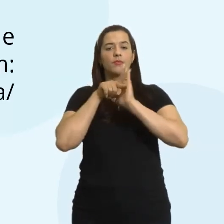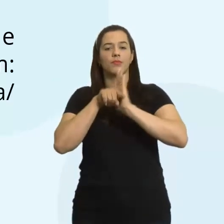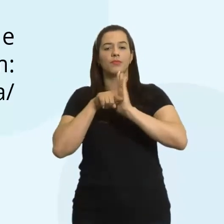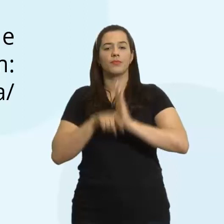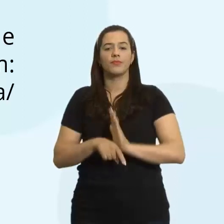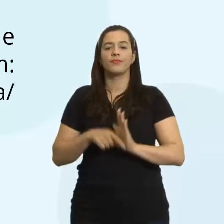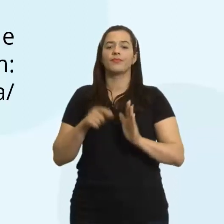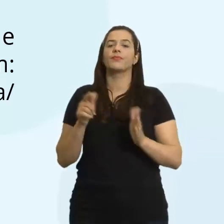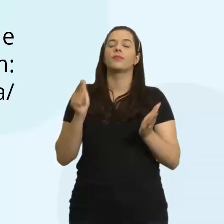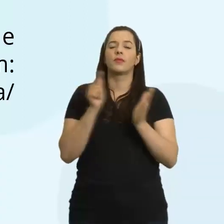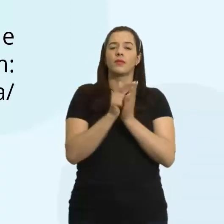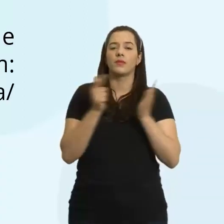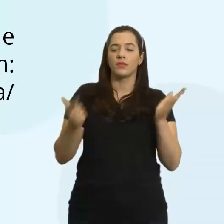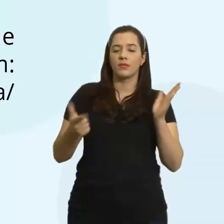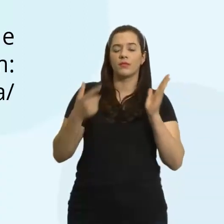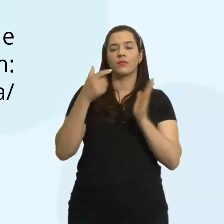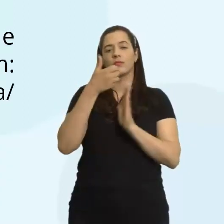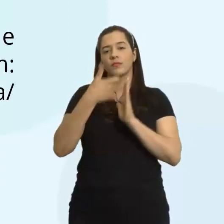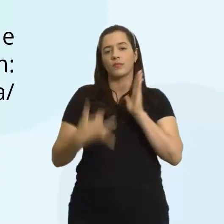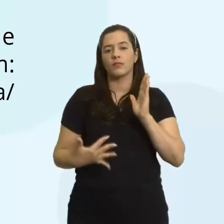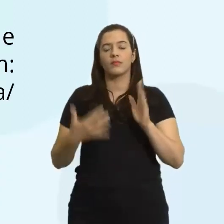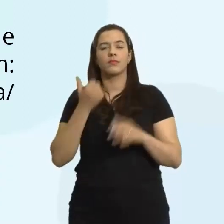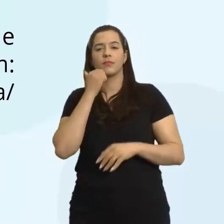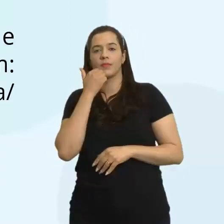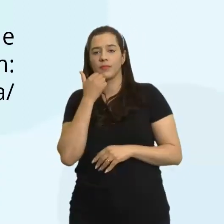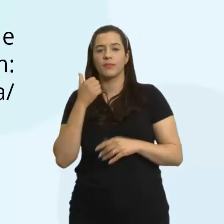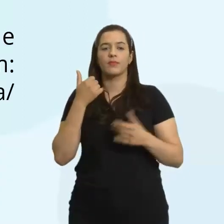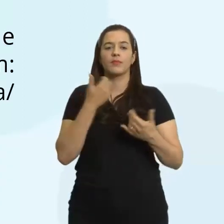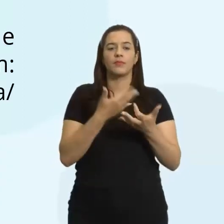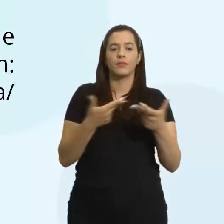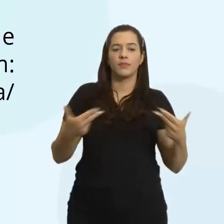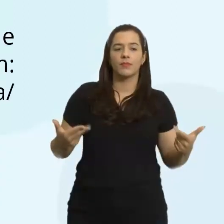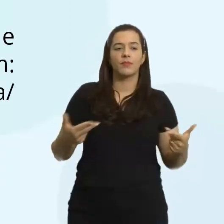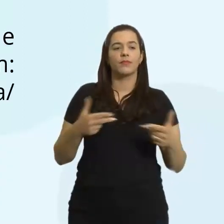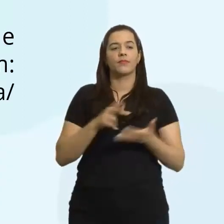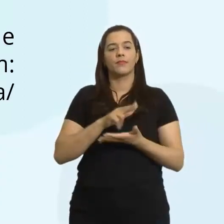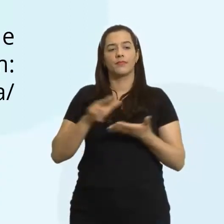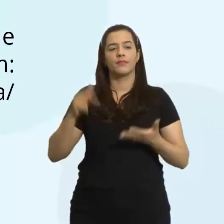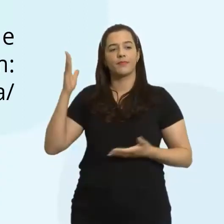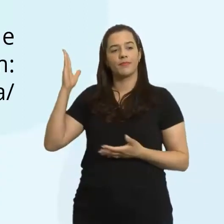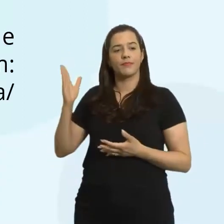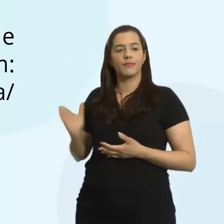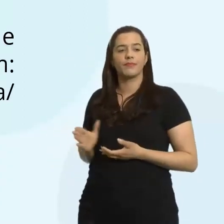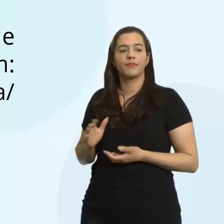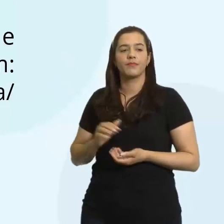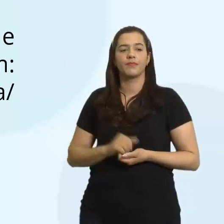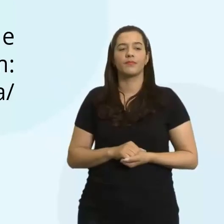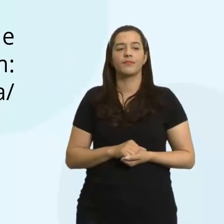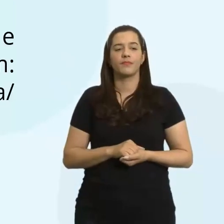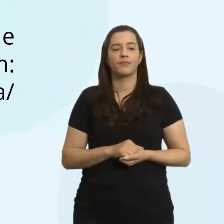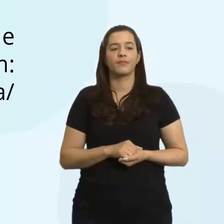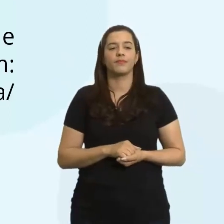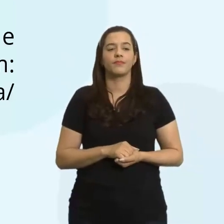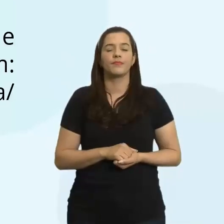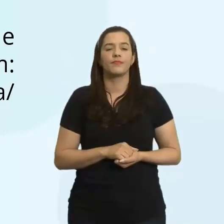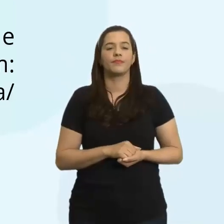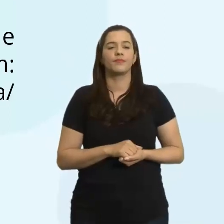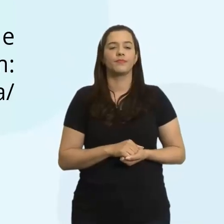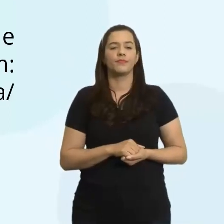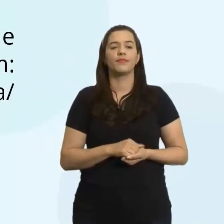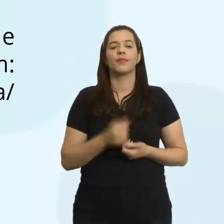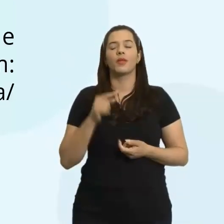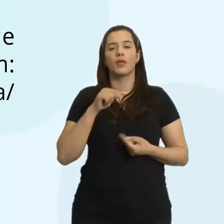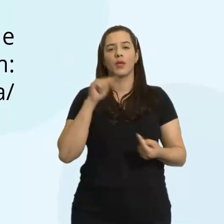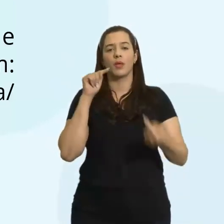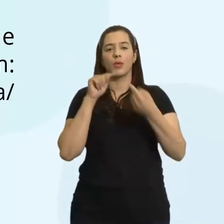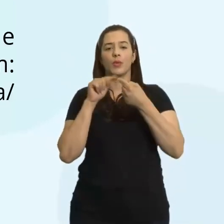artigos científicos sobre eletroquímica, galvanoplastia e outros procedimentos químicos